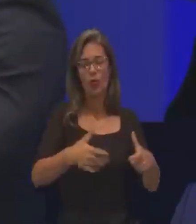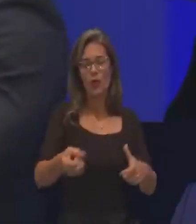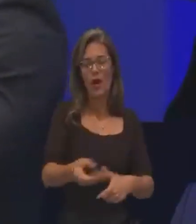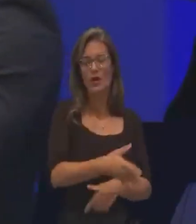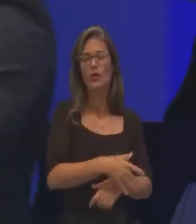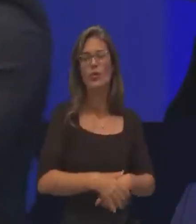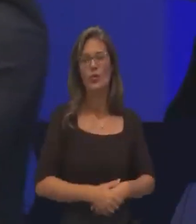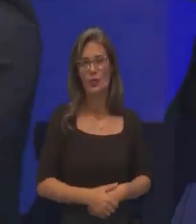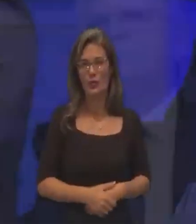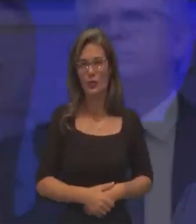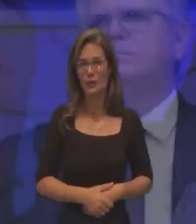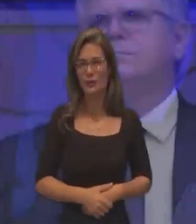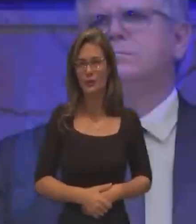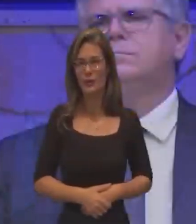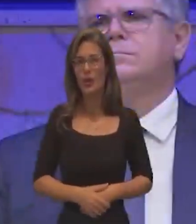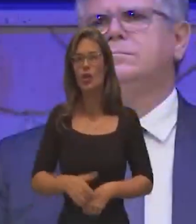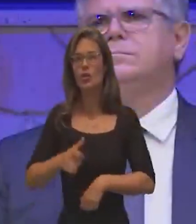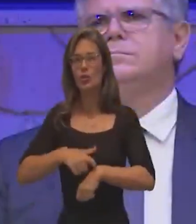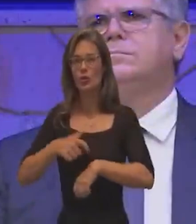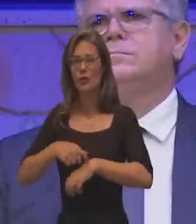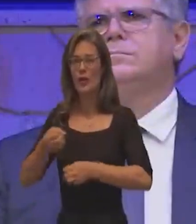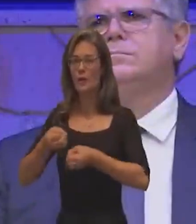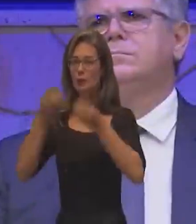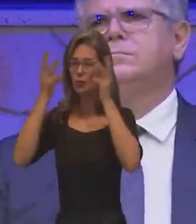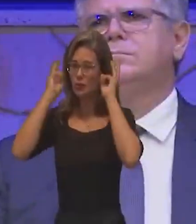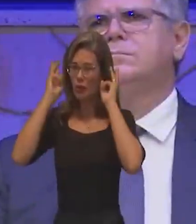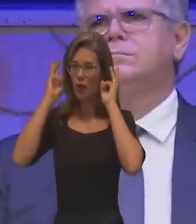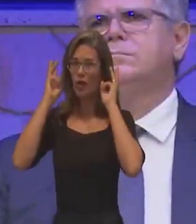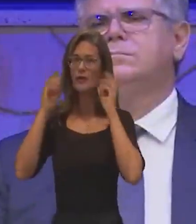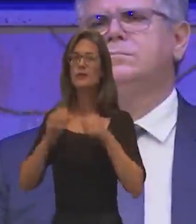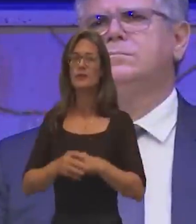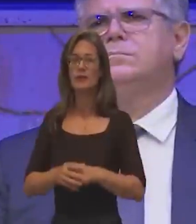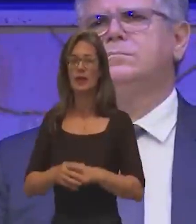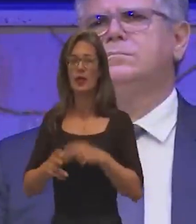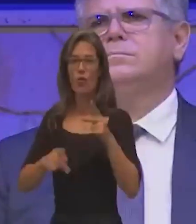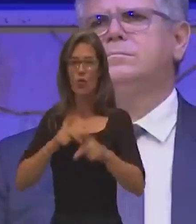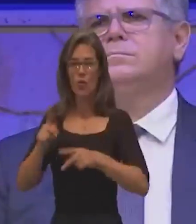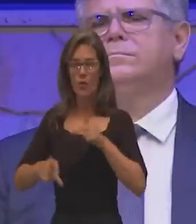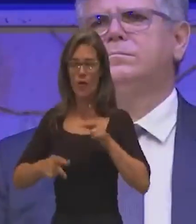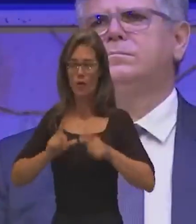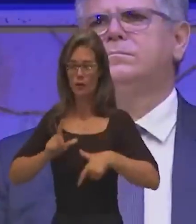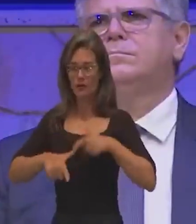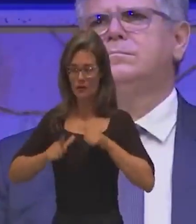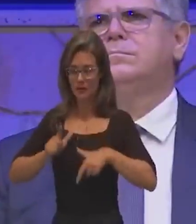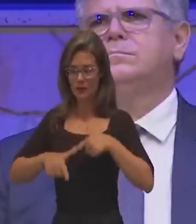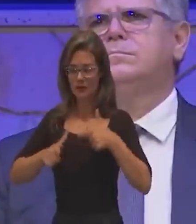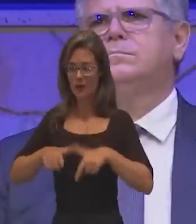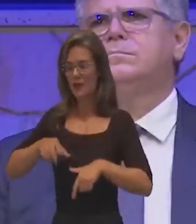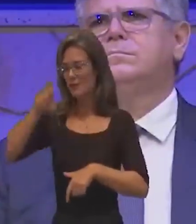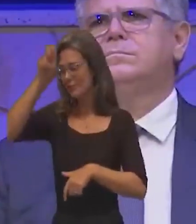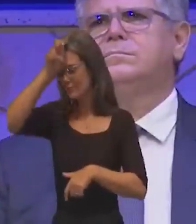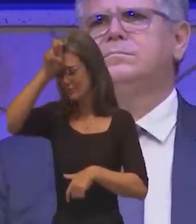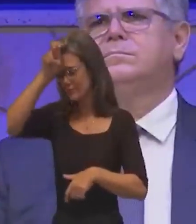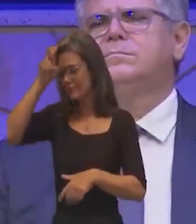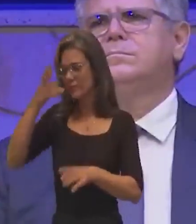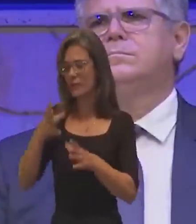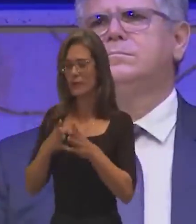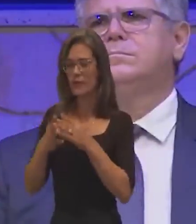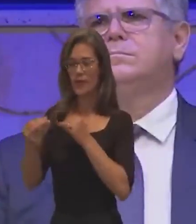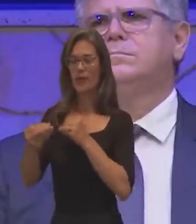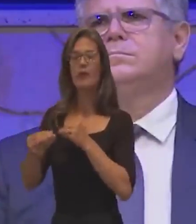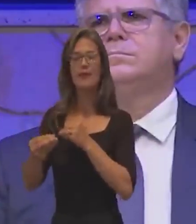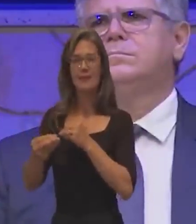para isso que nos trouxeste para cá, para este deserto, para morrermos aqui? Porque estavam olhando para o tempo